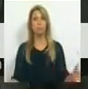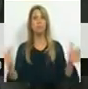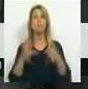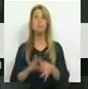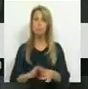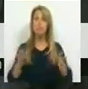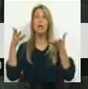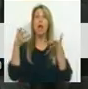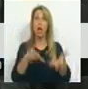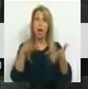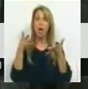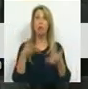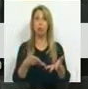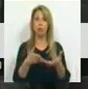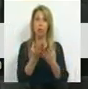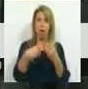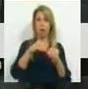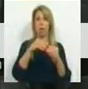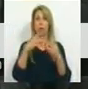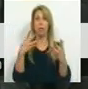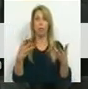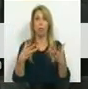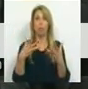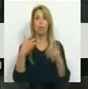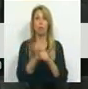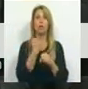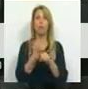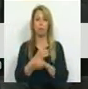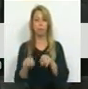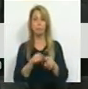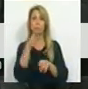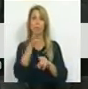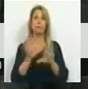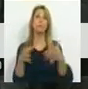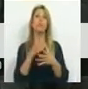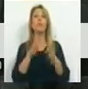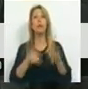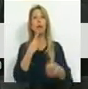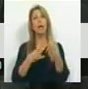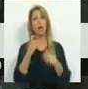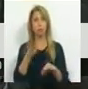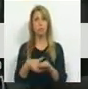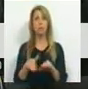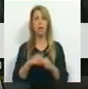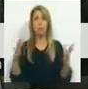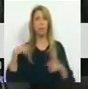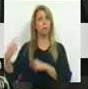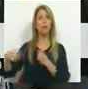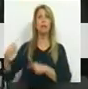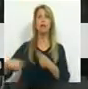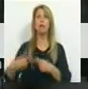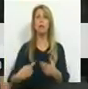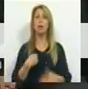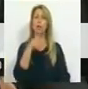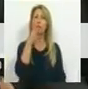que vão auxiliar o trabalho dos deputados numa comissão parlamentar de inquérito, faz parte de uma tradição,